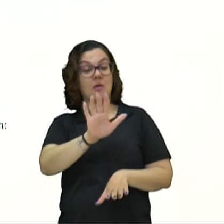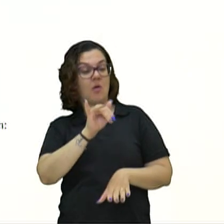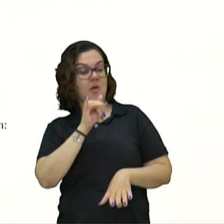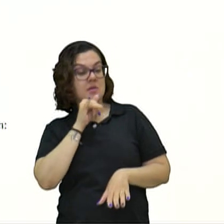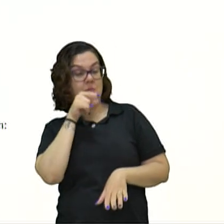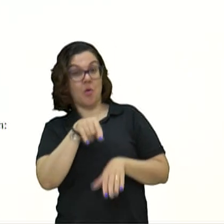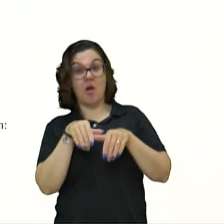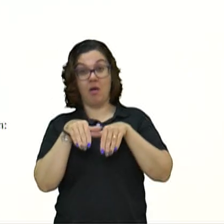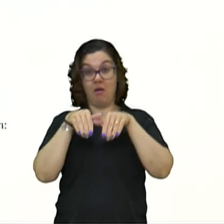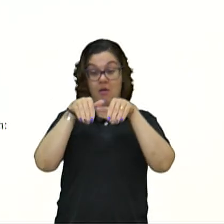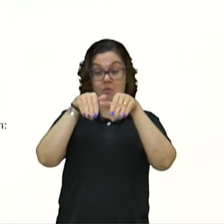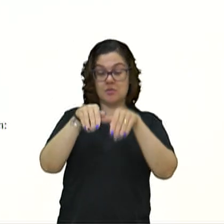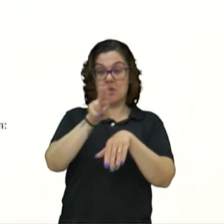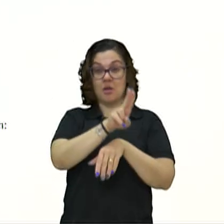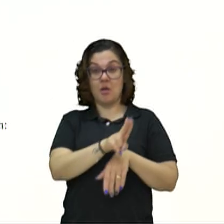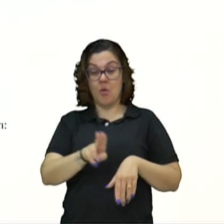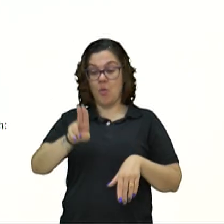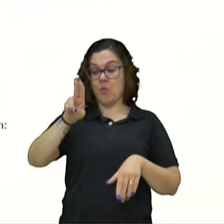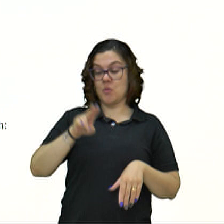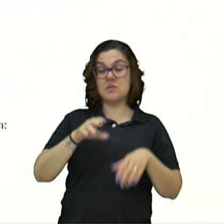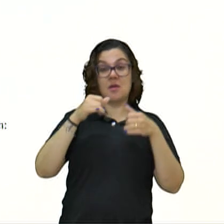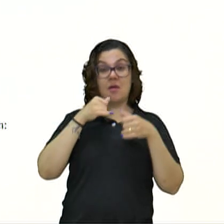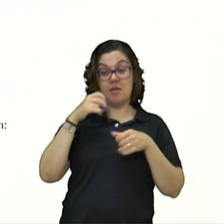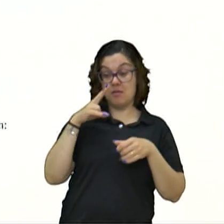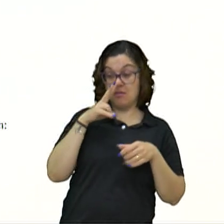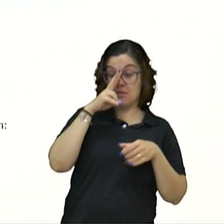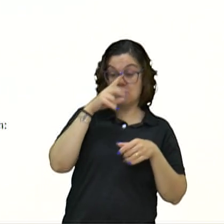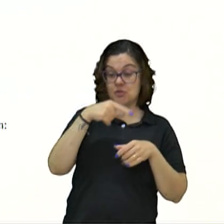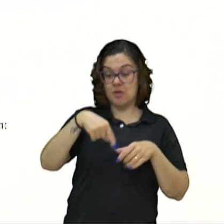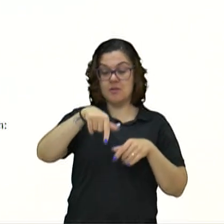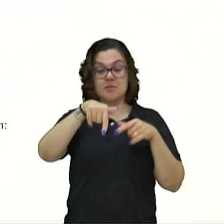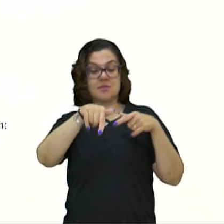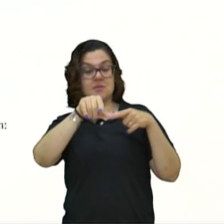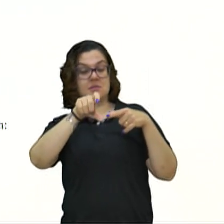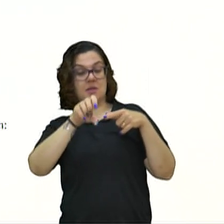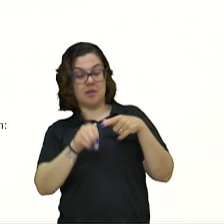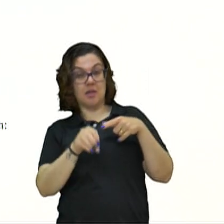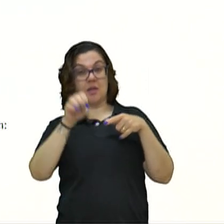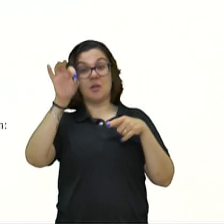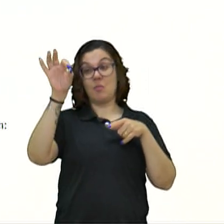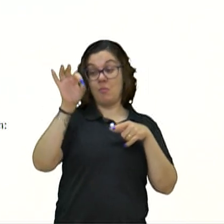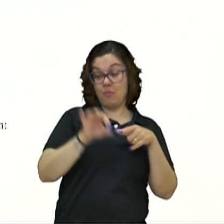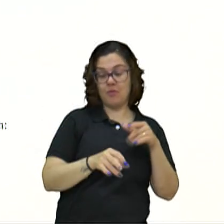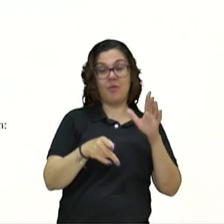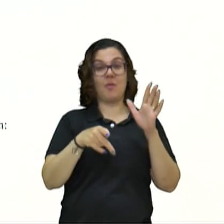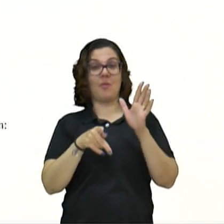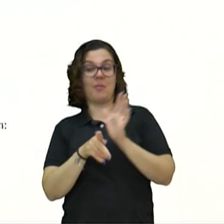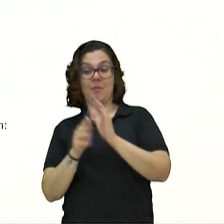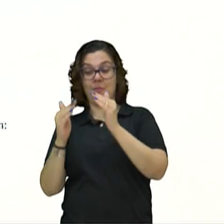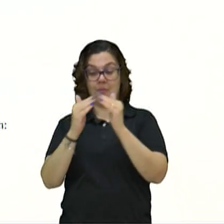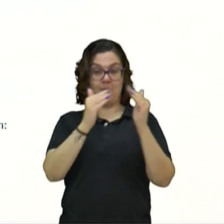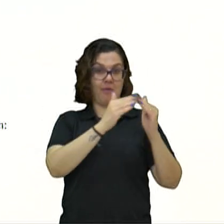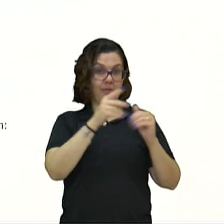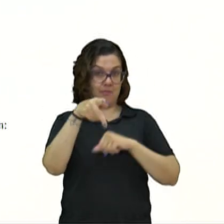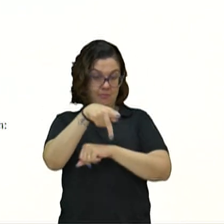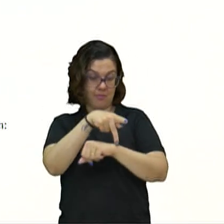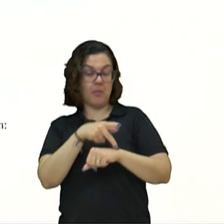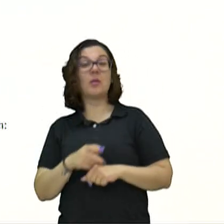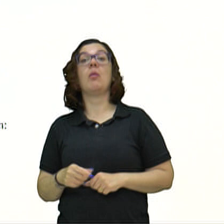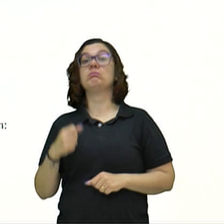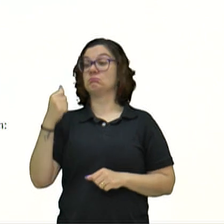gera energia renovável suficiente para abastecer setenta por cento das casas das famílias do país